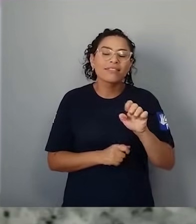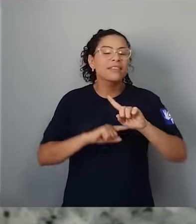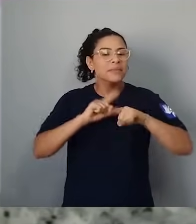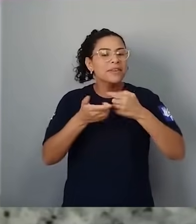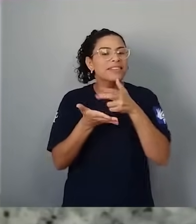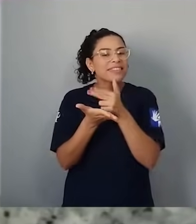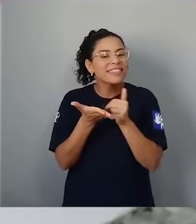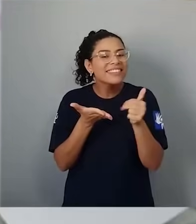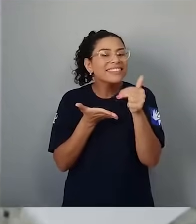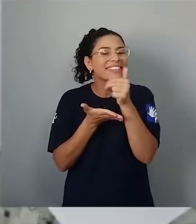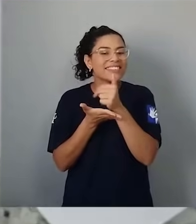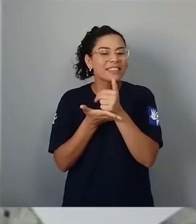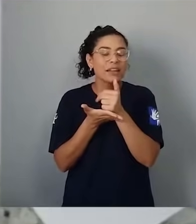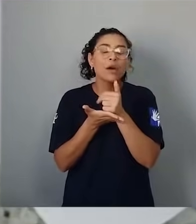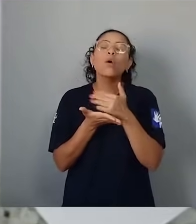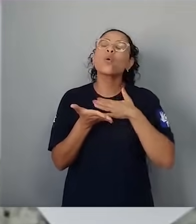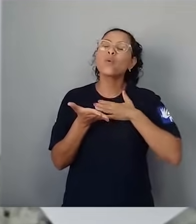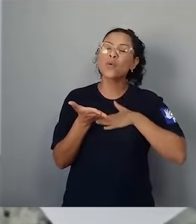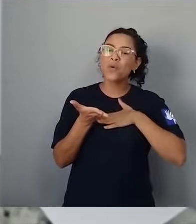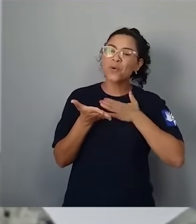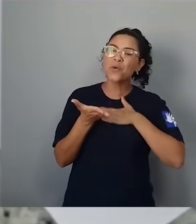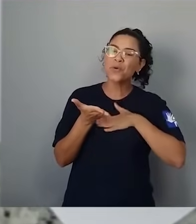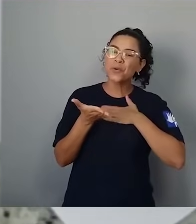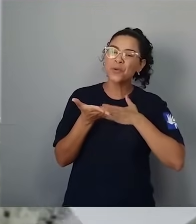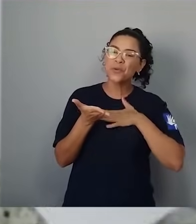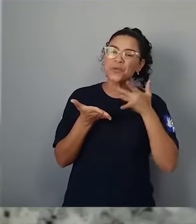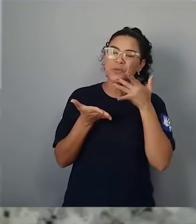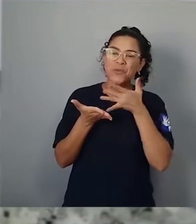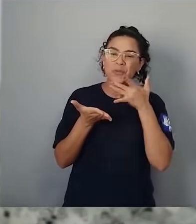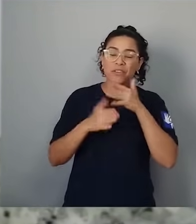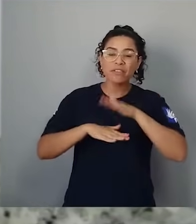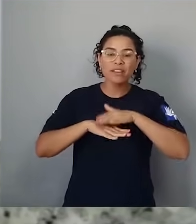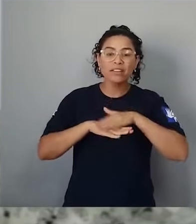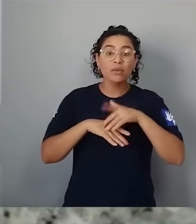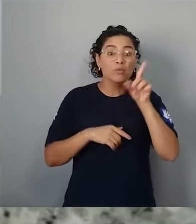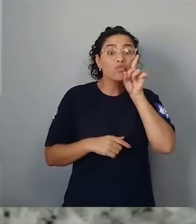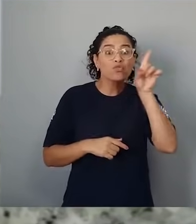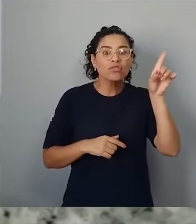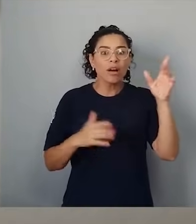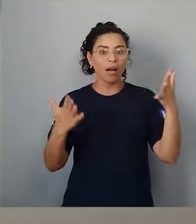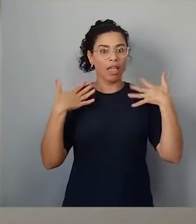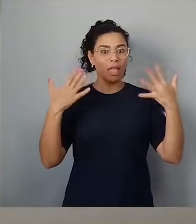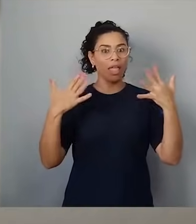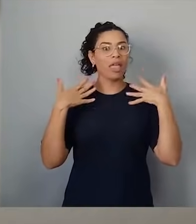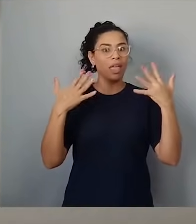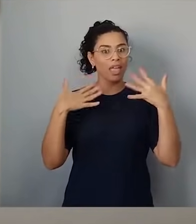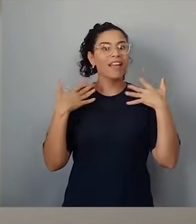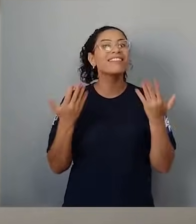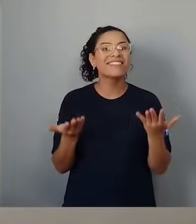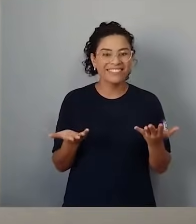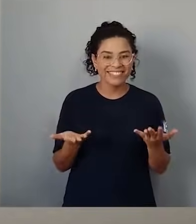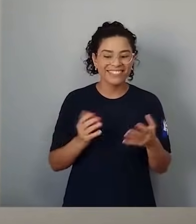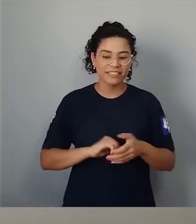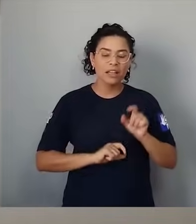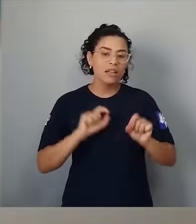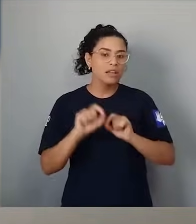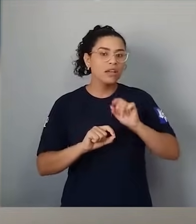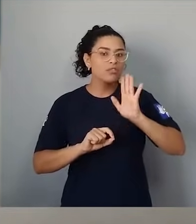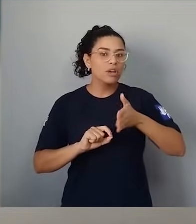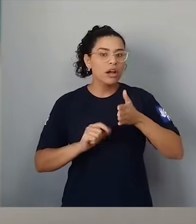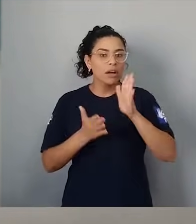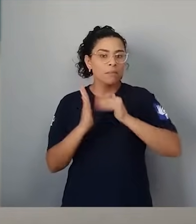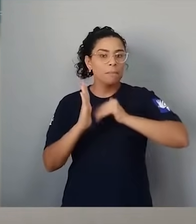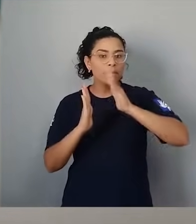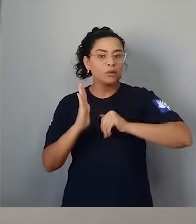é bem gostosa de fazer num dia em que está muito, muito quente. Quem aí já fez uma pintura